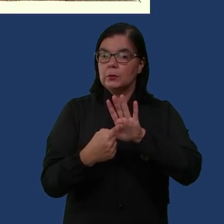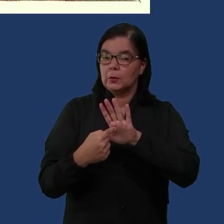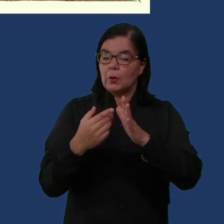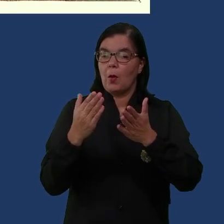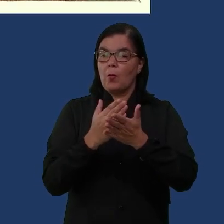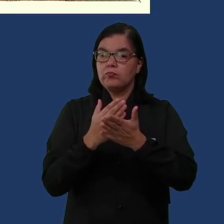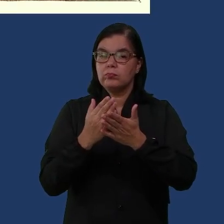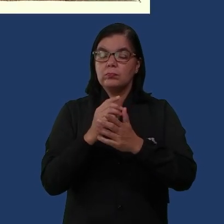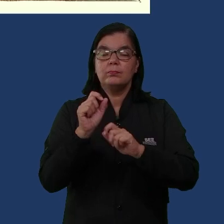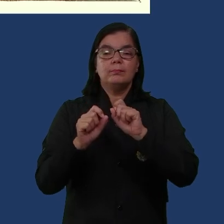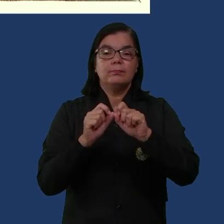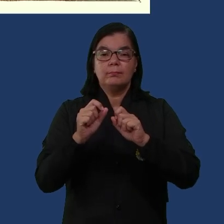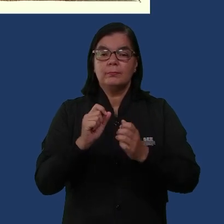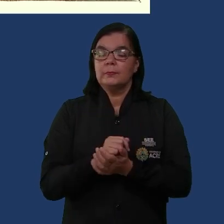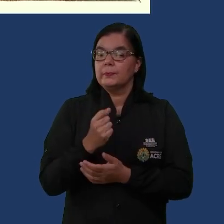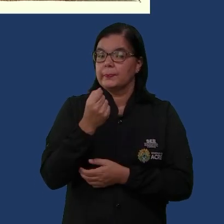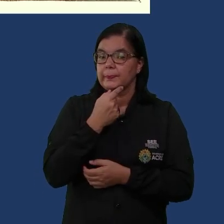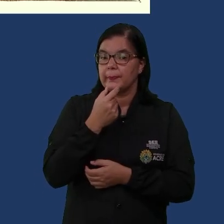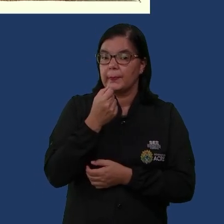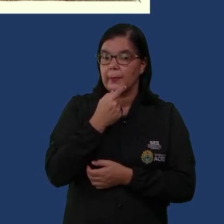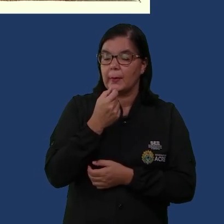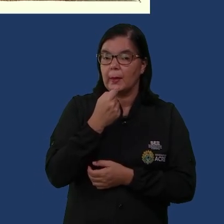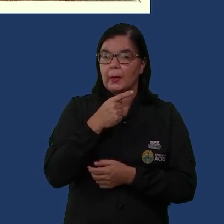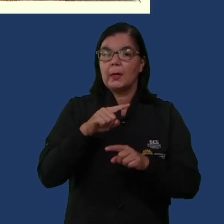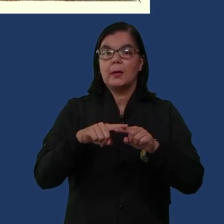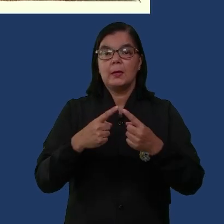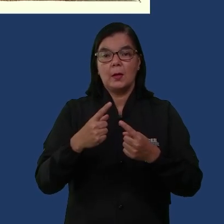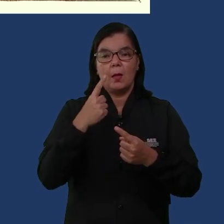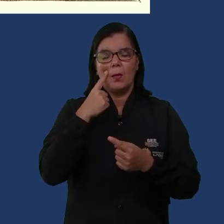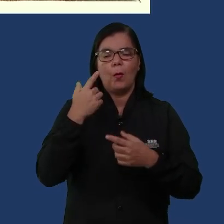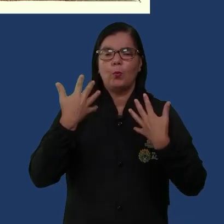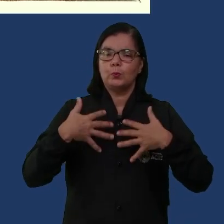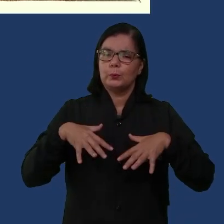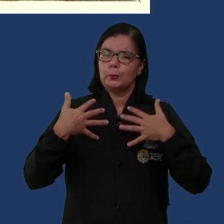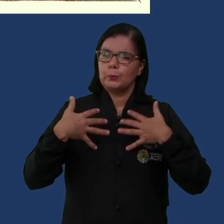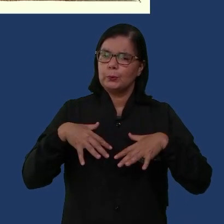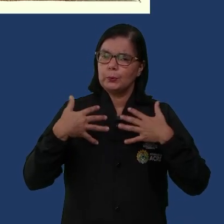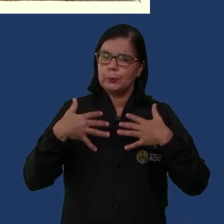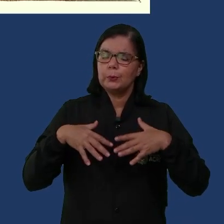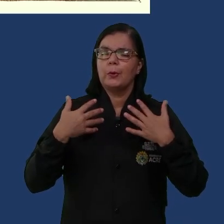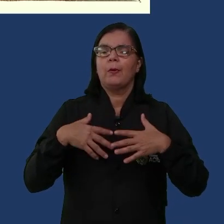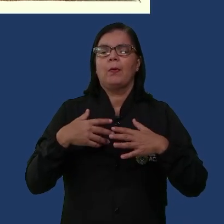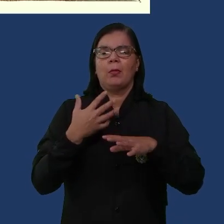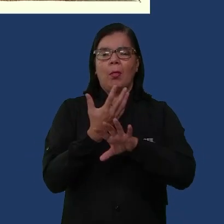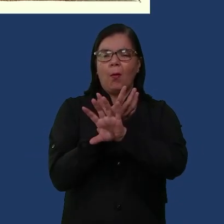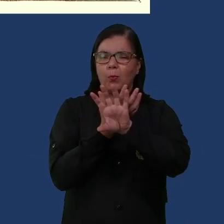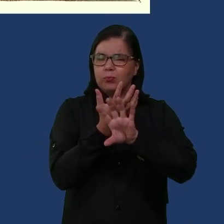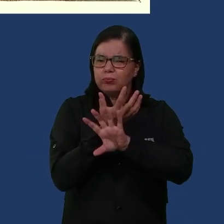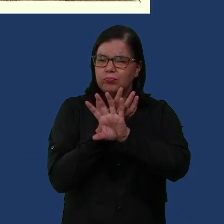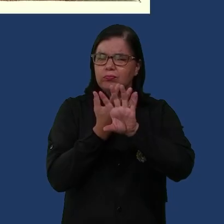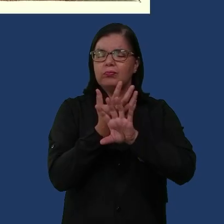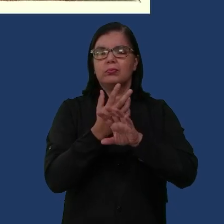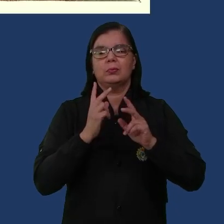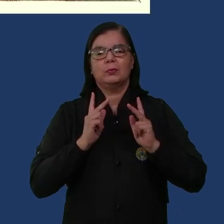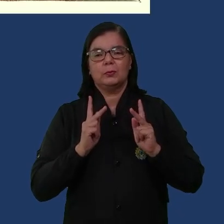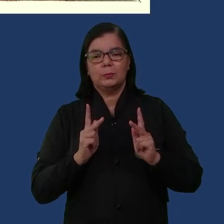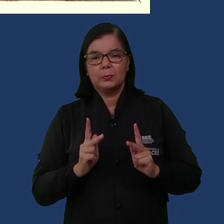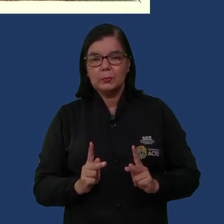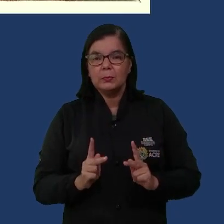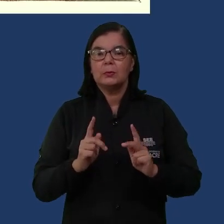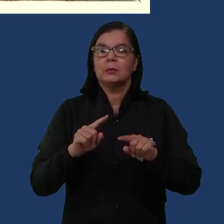alguns momentos como paródias e elas exageram nos traços, nos